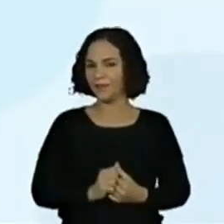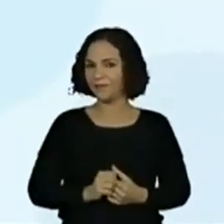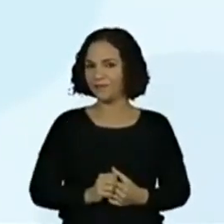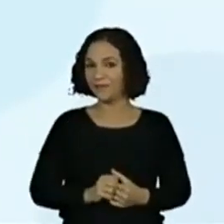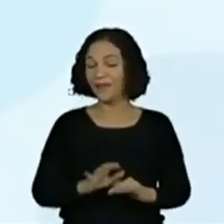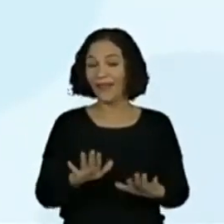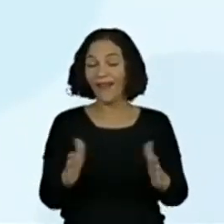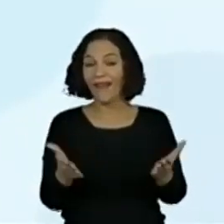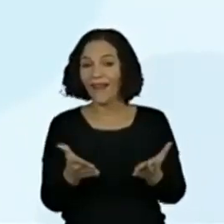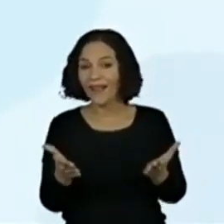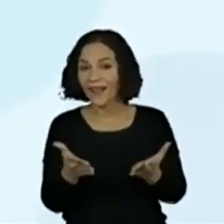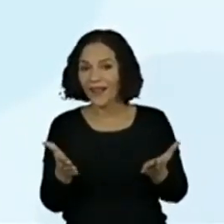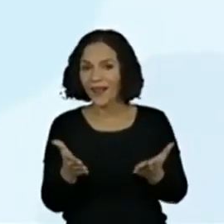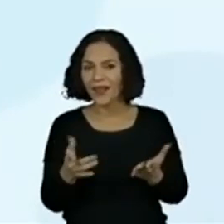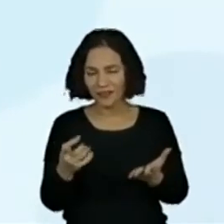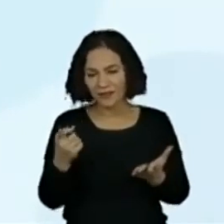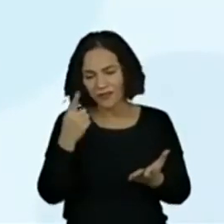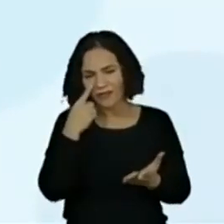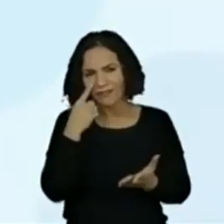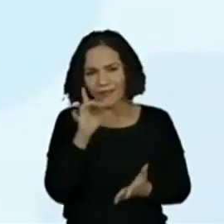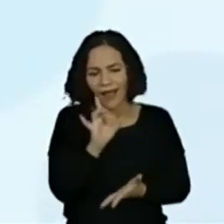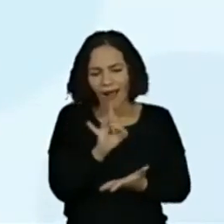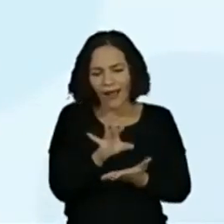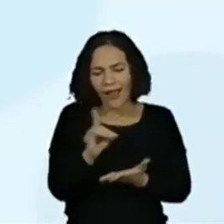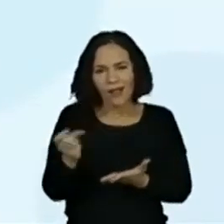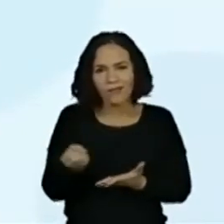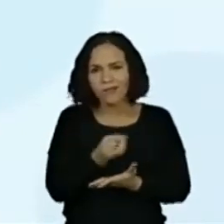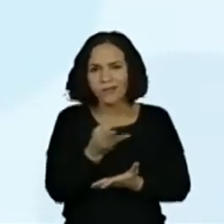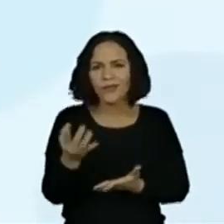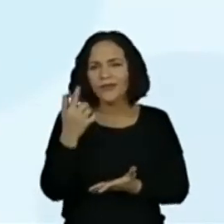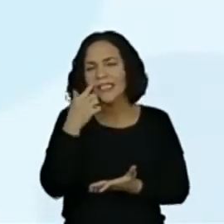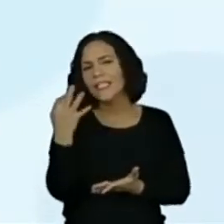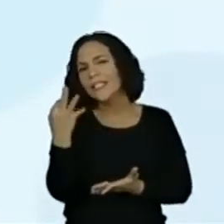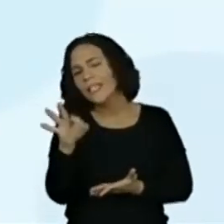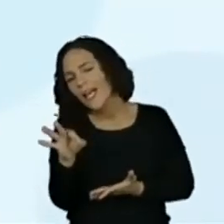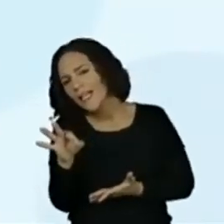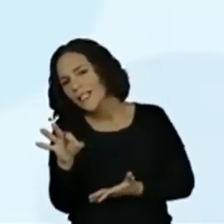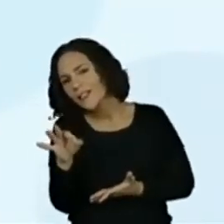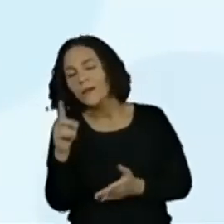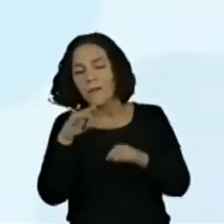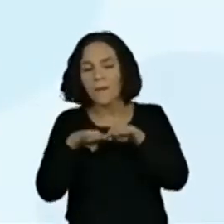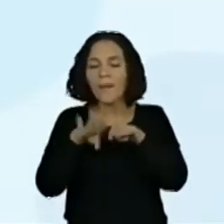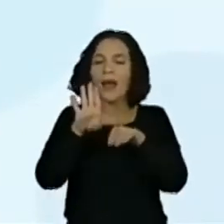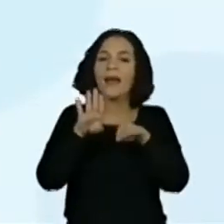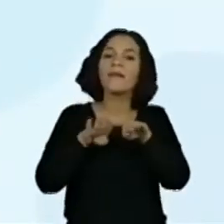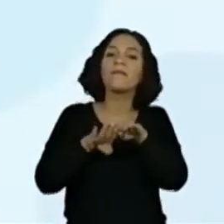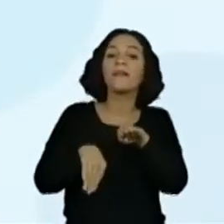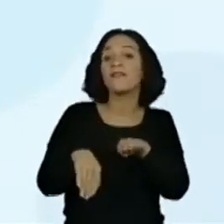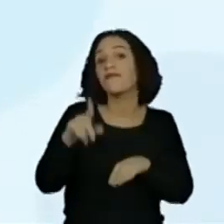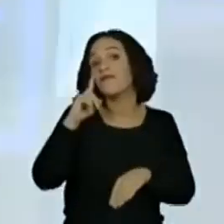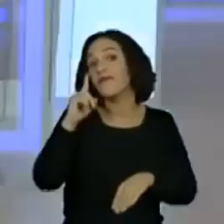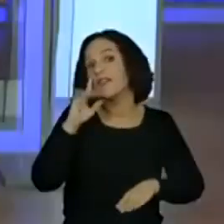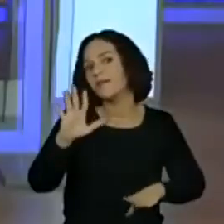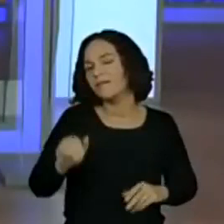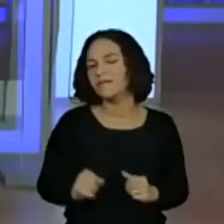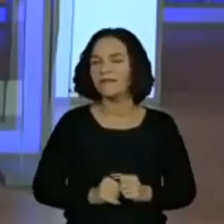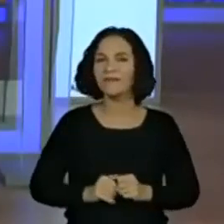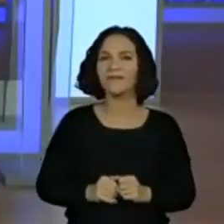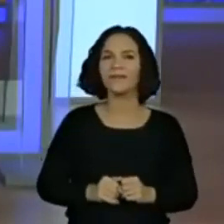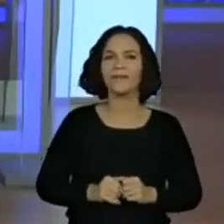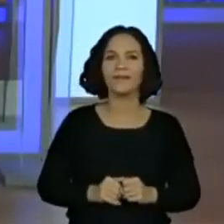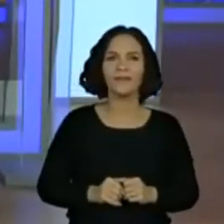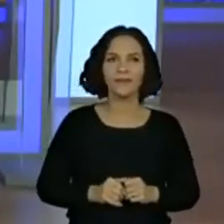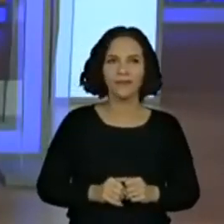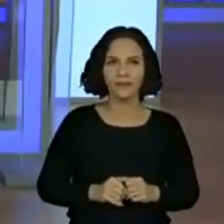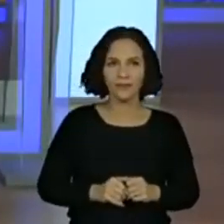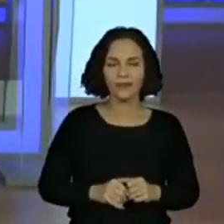Agora, professora Kelly, conta para a gente ver se a gente estimou mais ou menos do que a quantidade correta. Sim, professora.